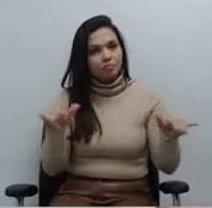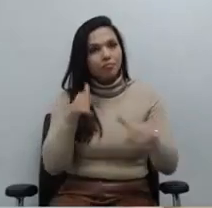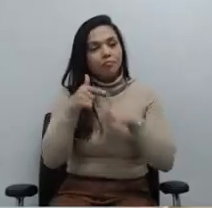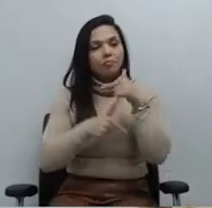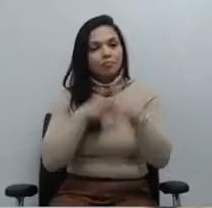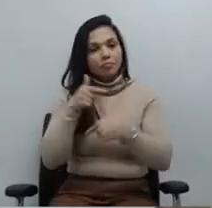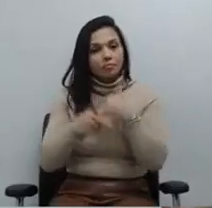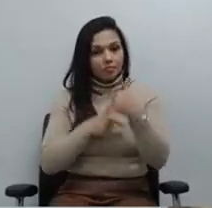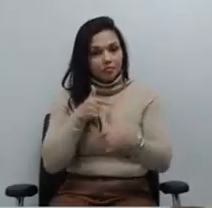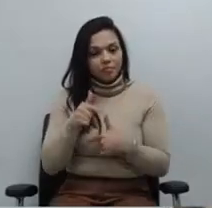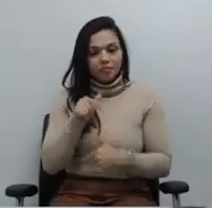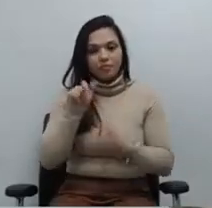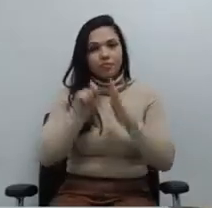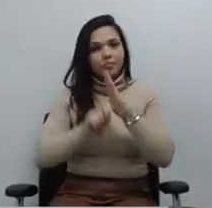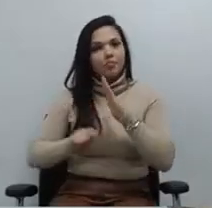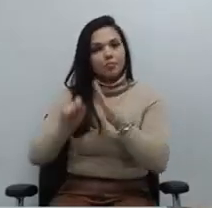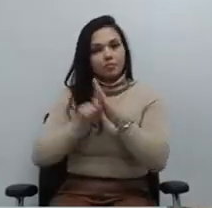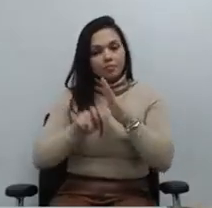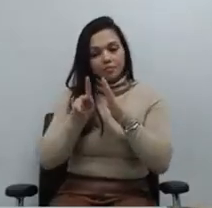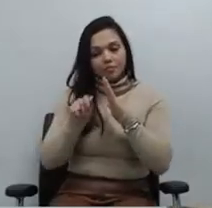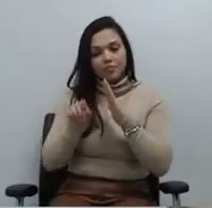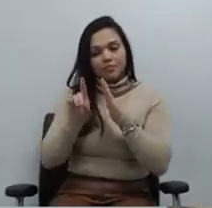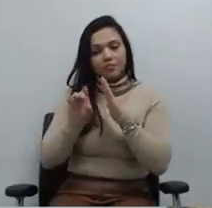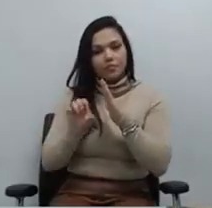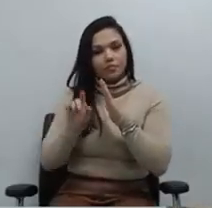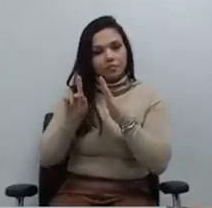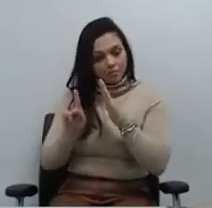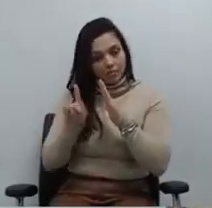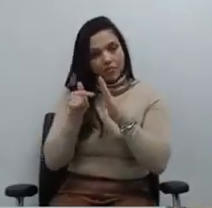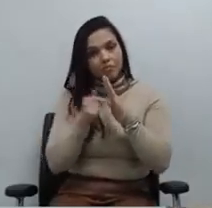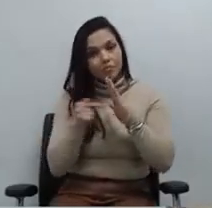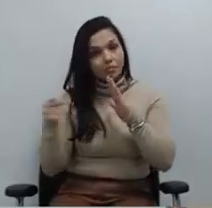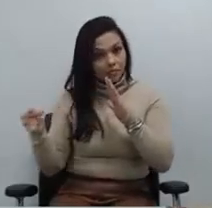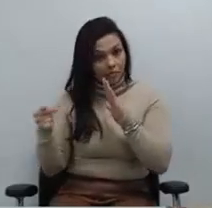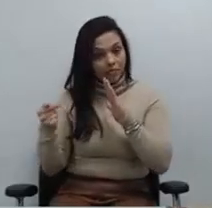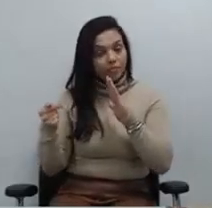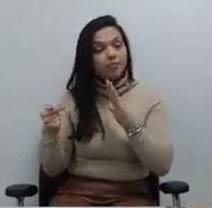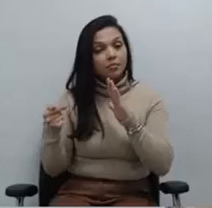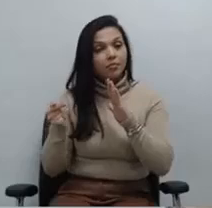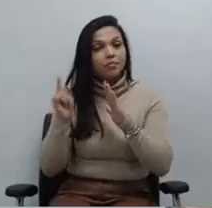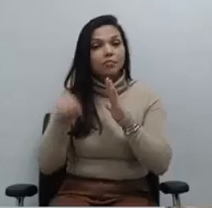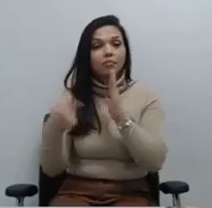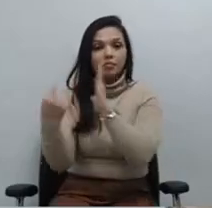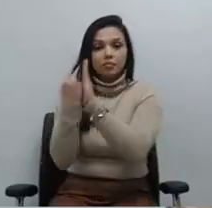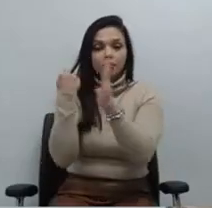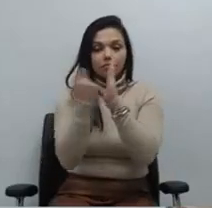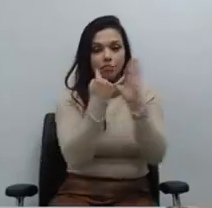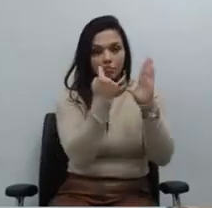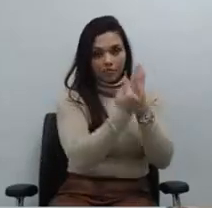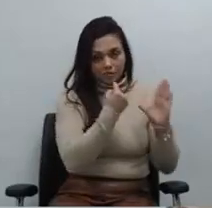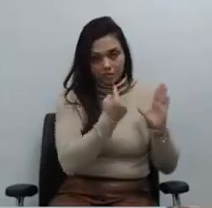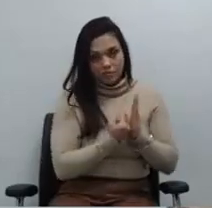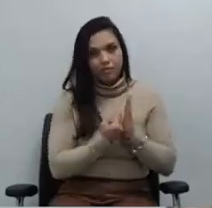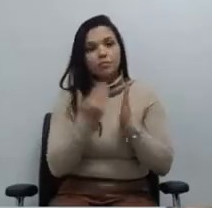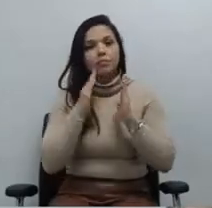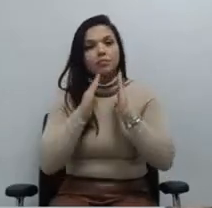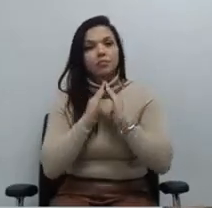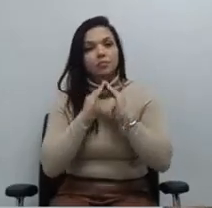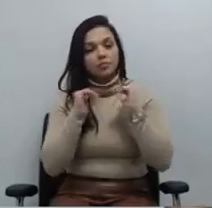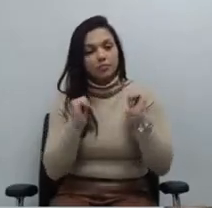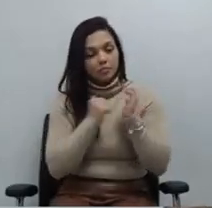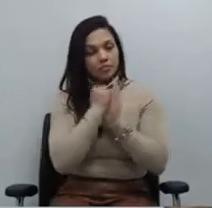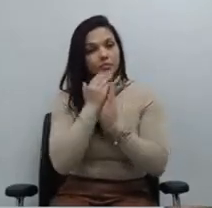longo da semana, iniciando com os questionamentos que foram formulados, nos pedidos de simulações e questionamentos que